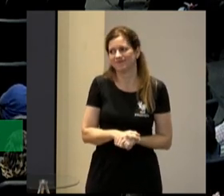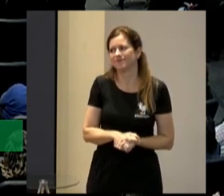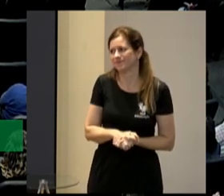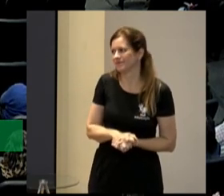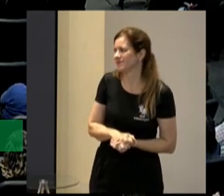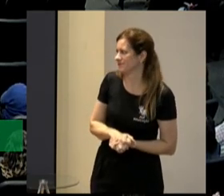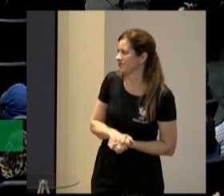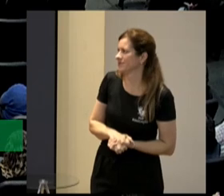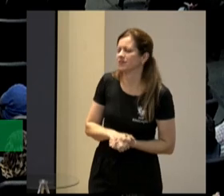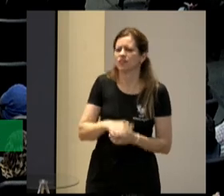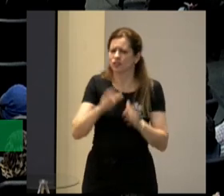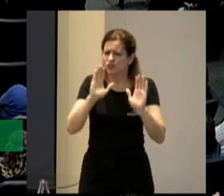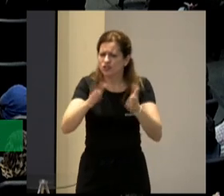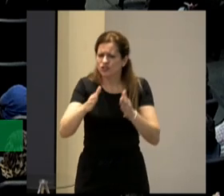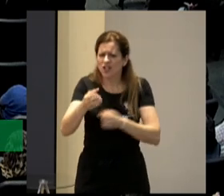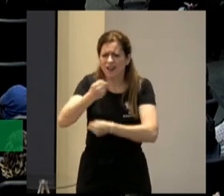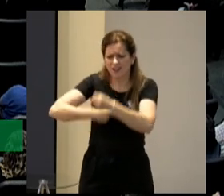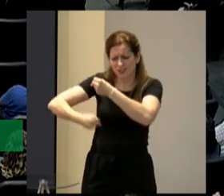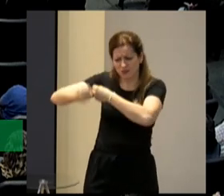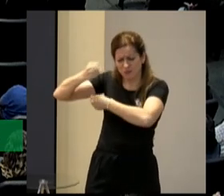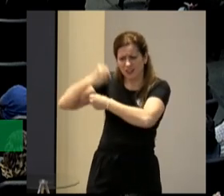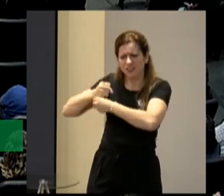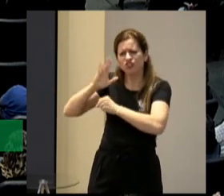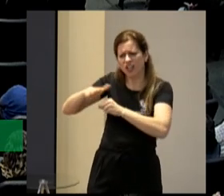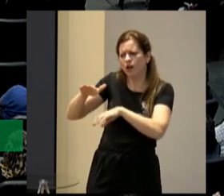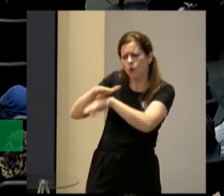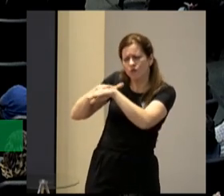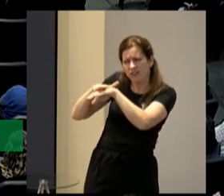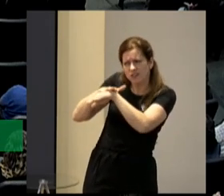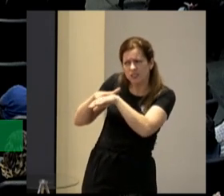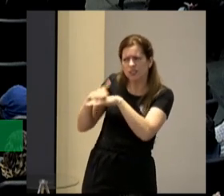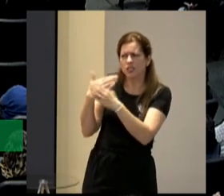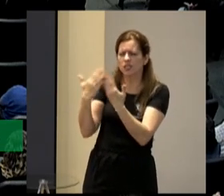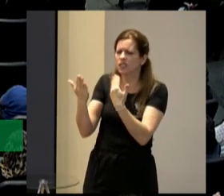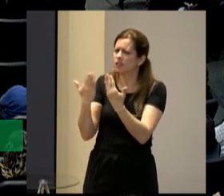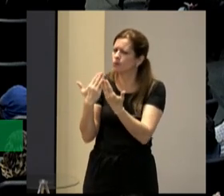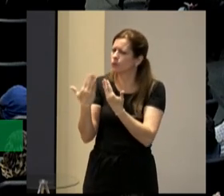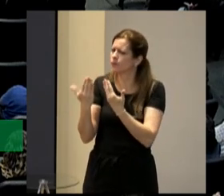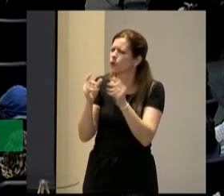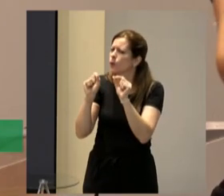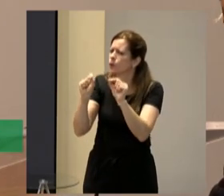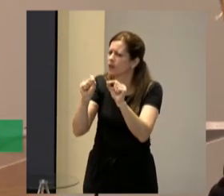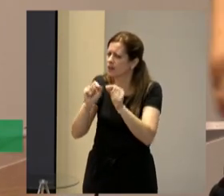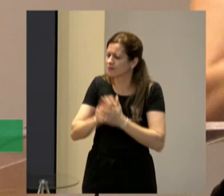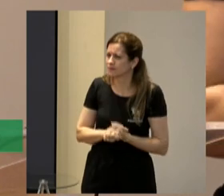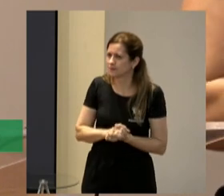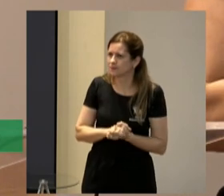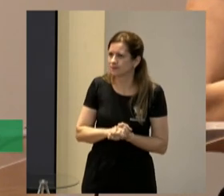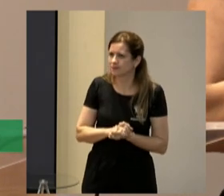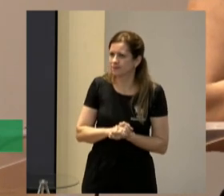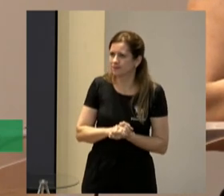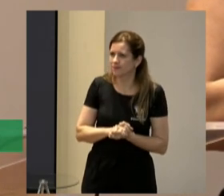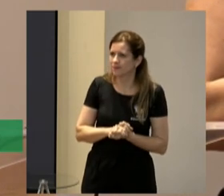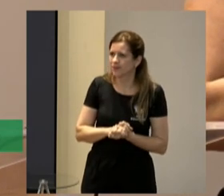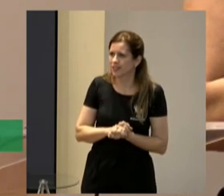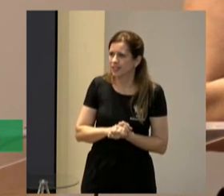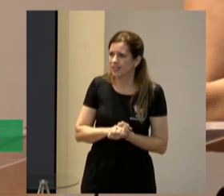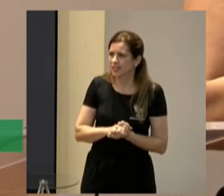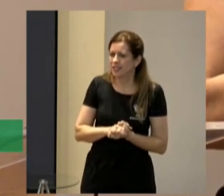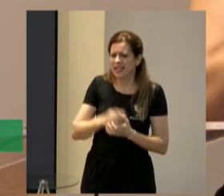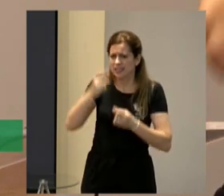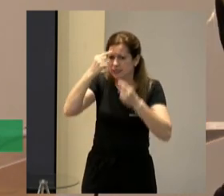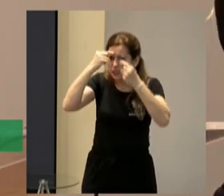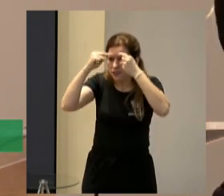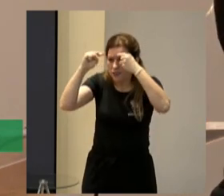Nós já tivemos essa conversa alguns anos atrás, de que essa ideia de que nós estamos falando com